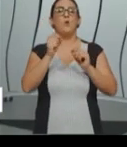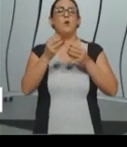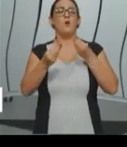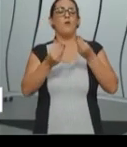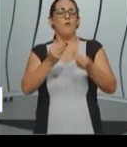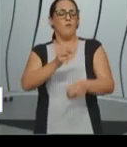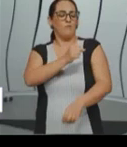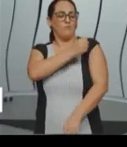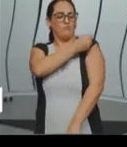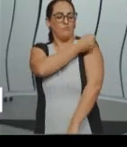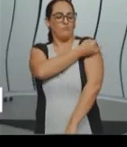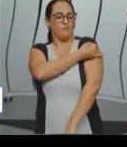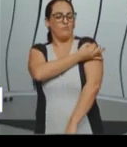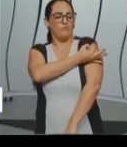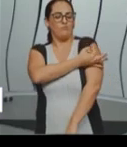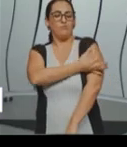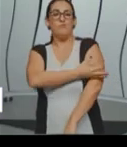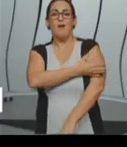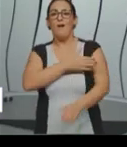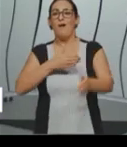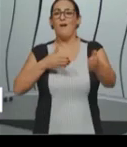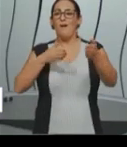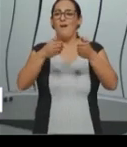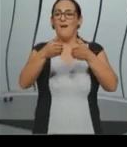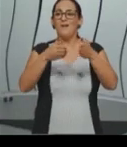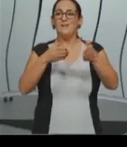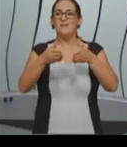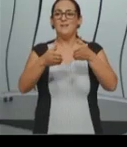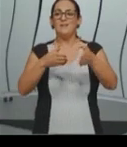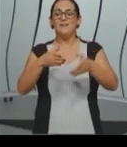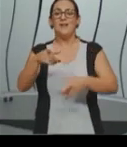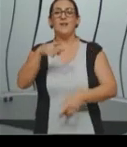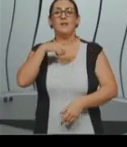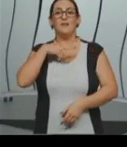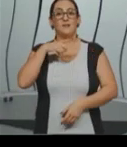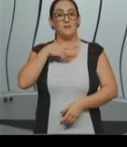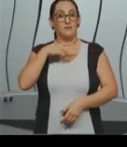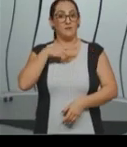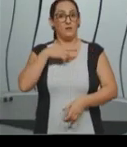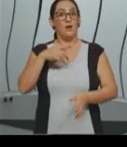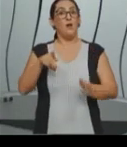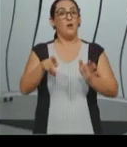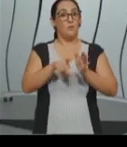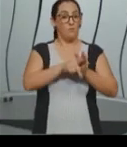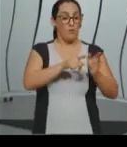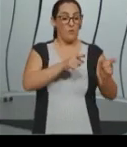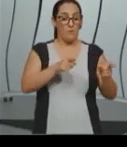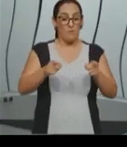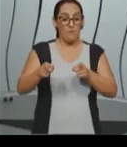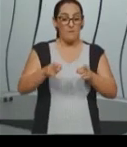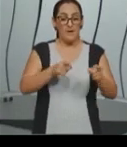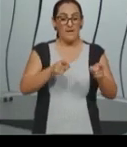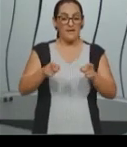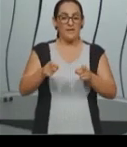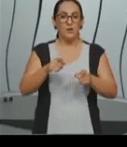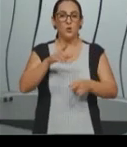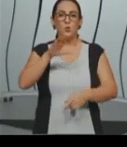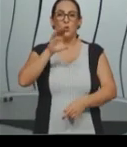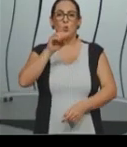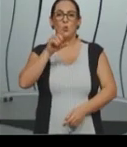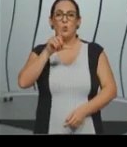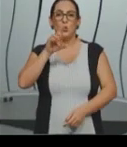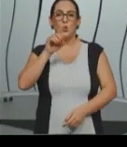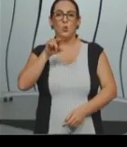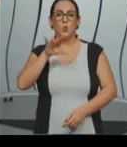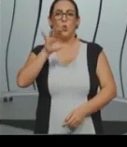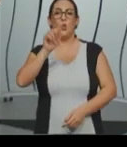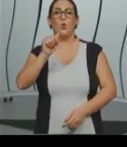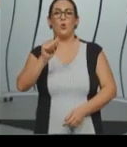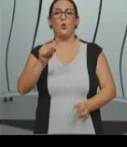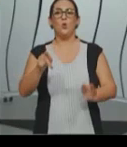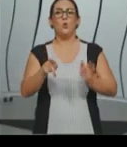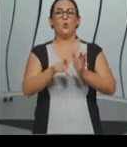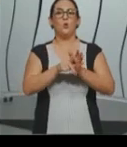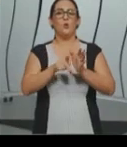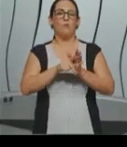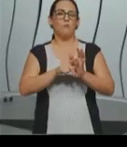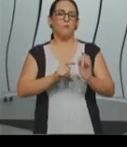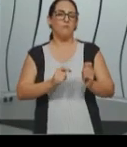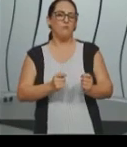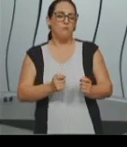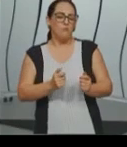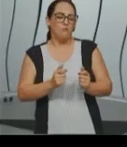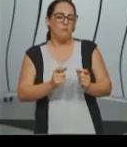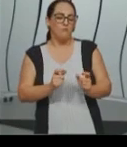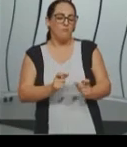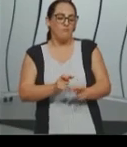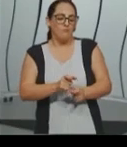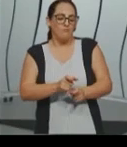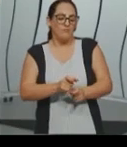educação, né, que no período do Brasil colonial, principalmente, que a gente está tratando aqui, ele era extremamente restrito.